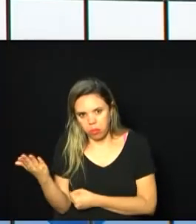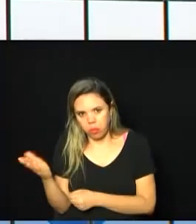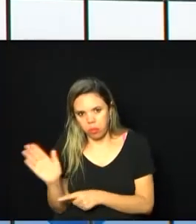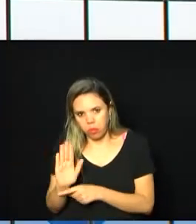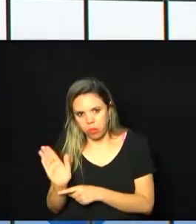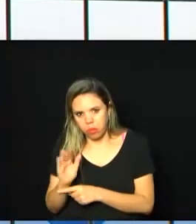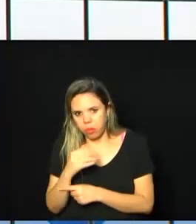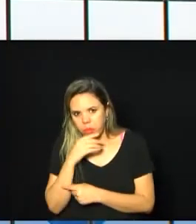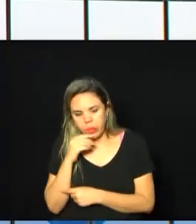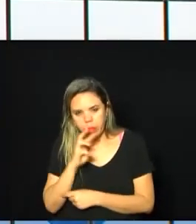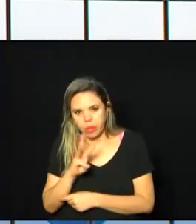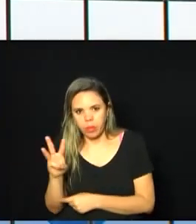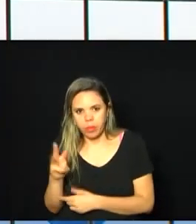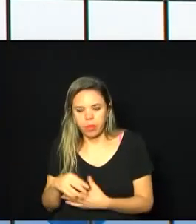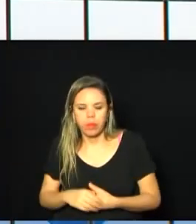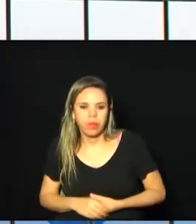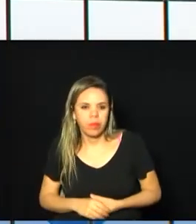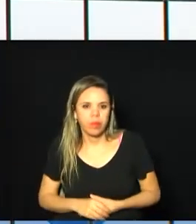vídeo.